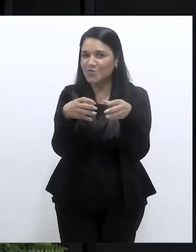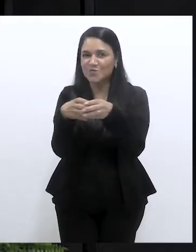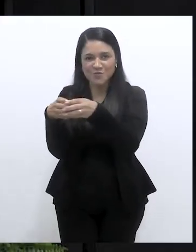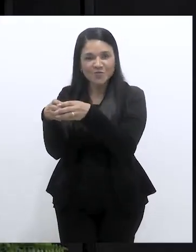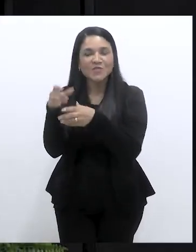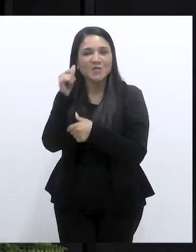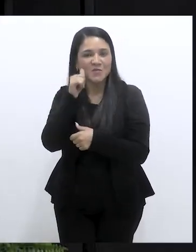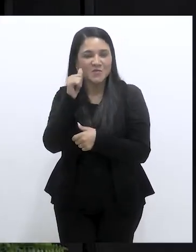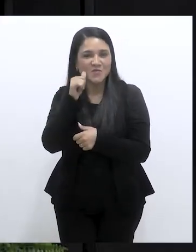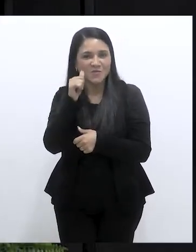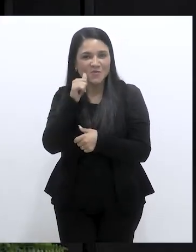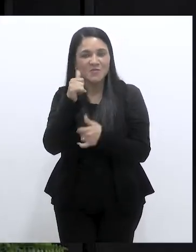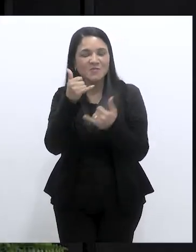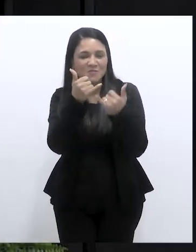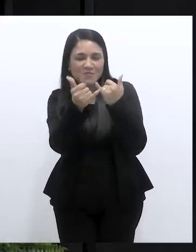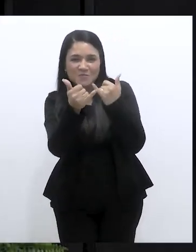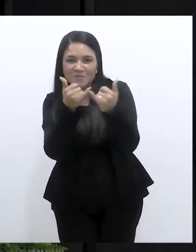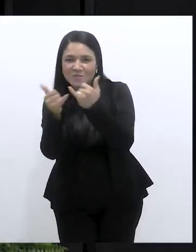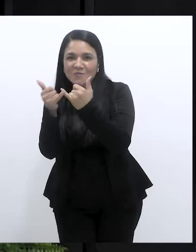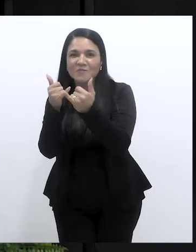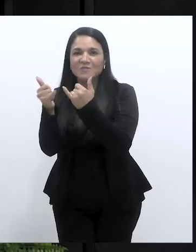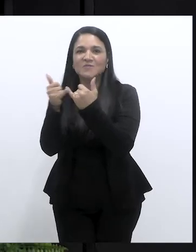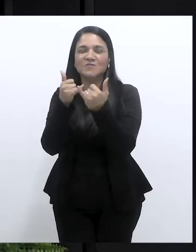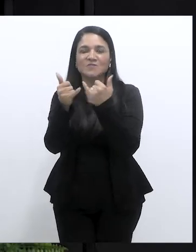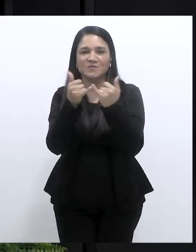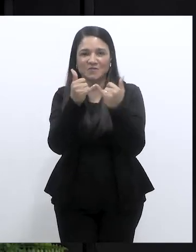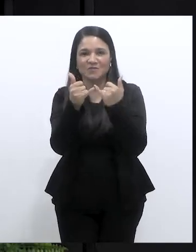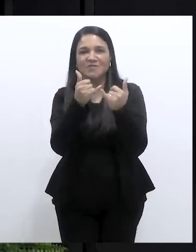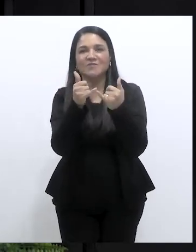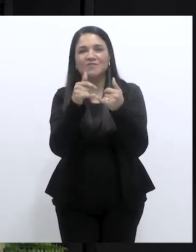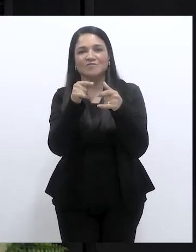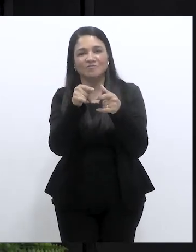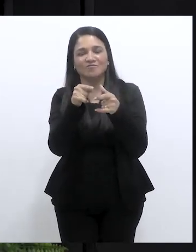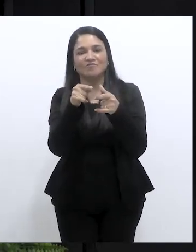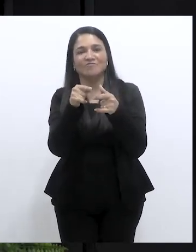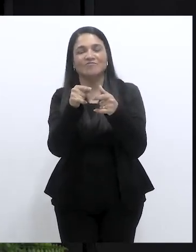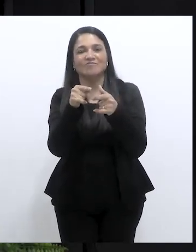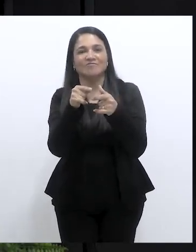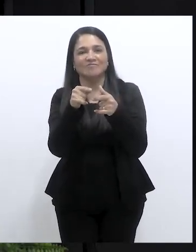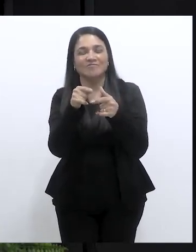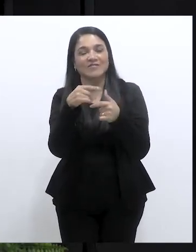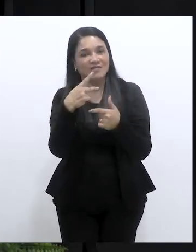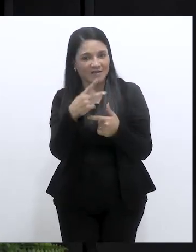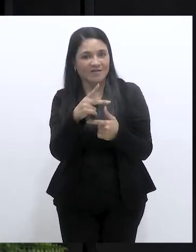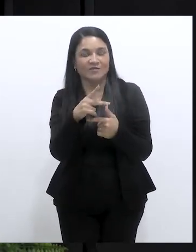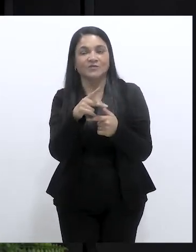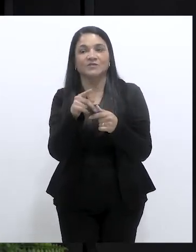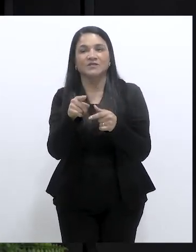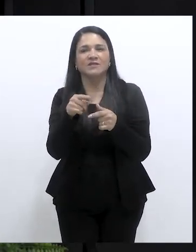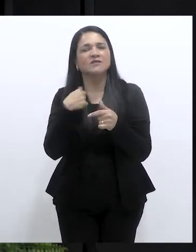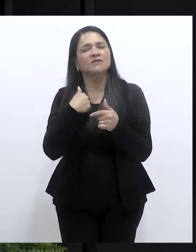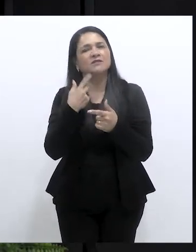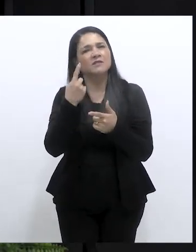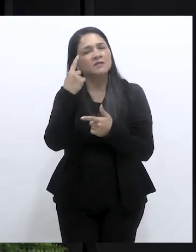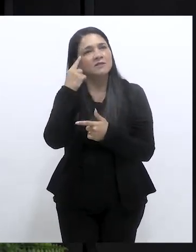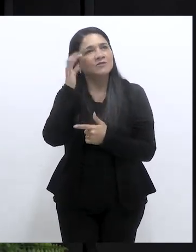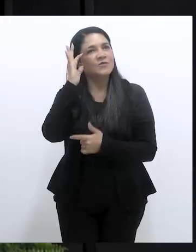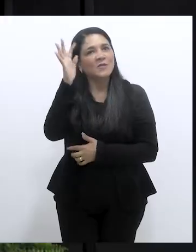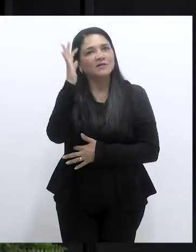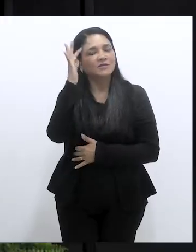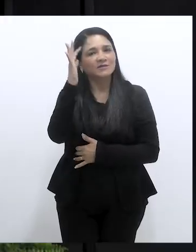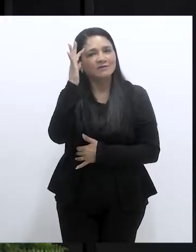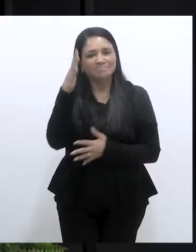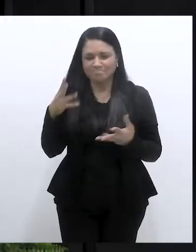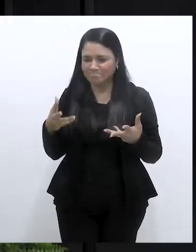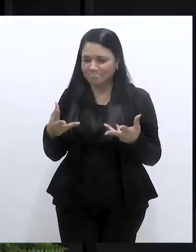por grupos semelhantes aos que vocês estão conduzindo e mantendo, né? Porque,